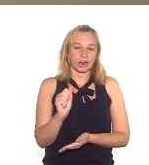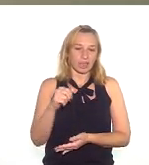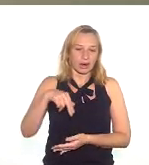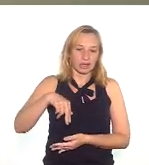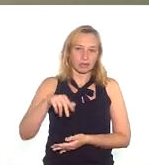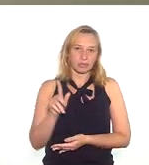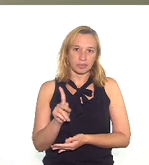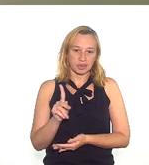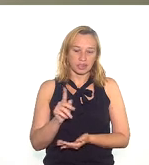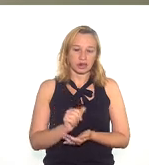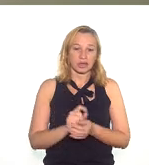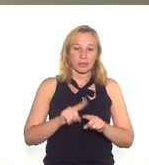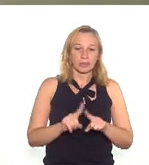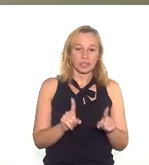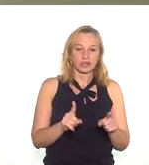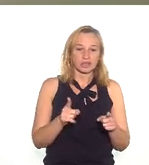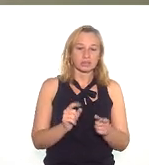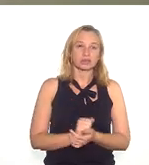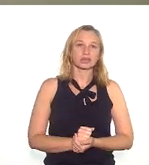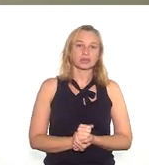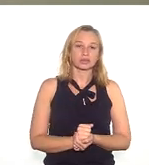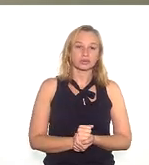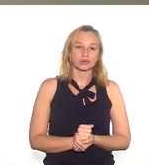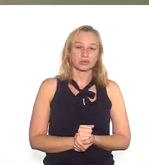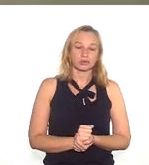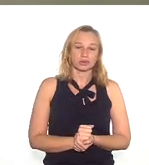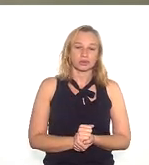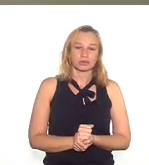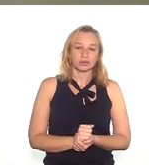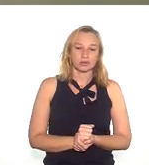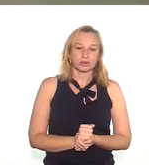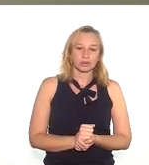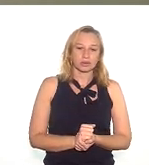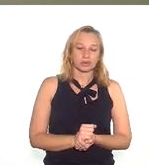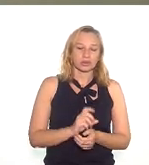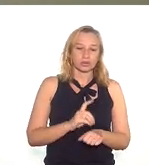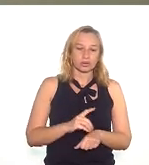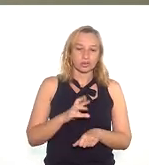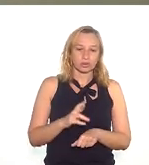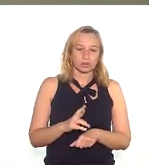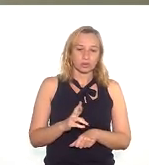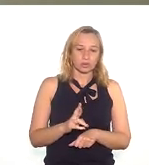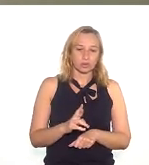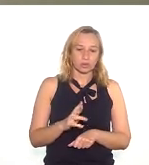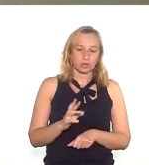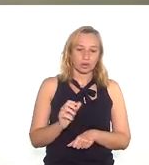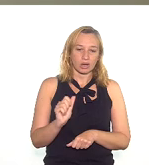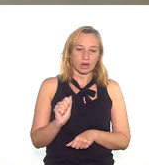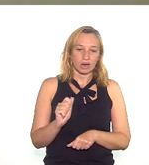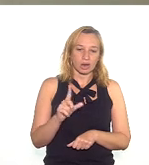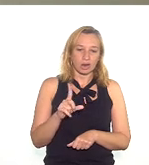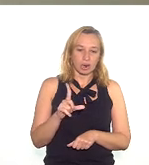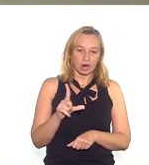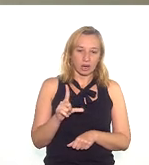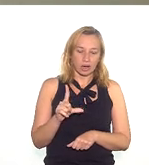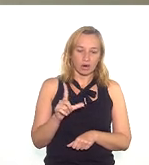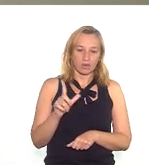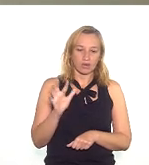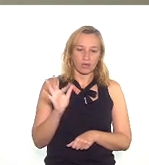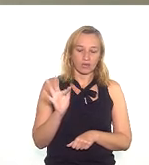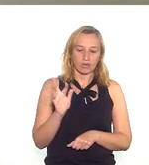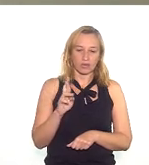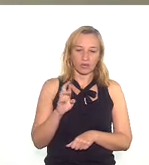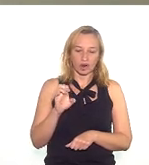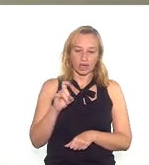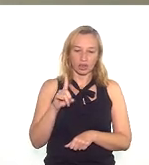ANP, mas pela exposição do doutor Alfredo Renault, visto que desde a